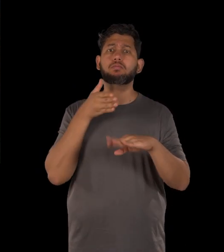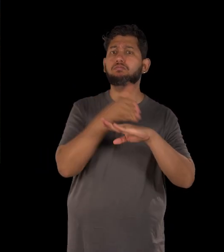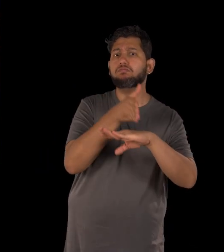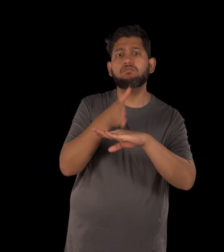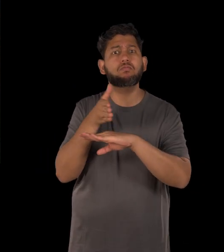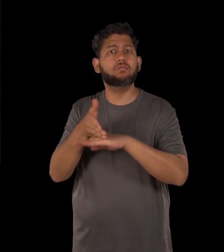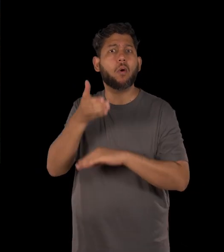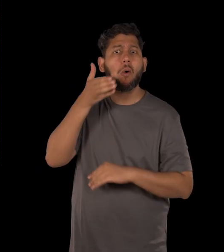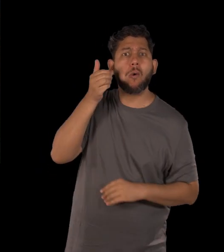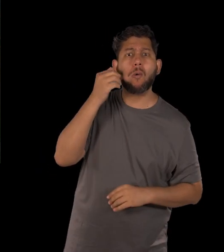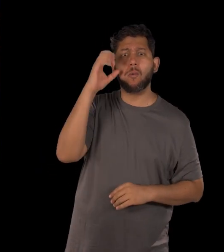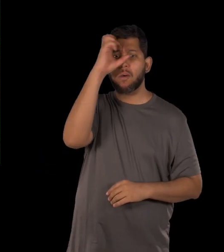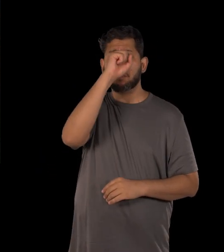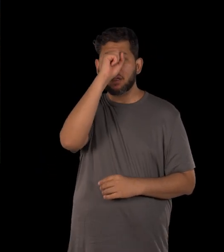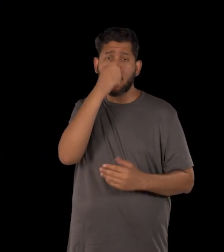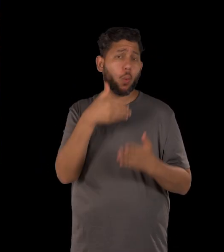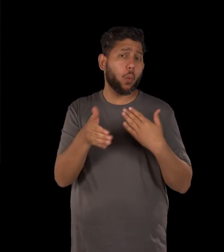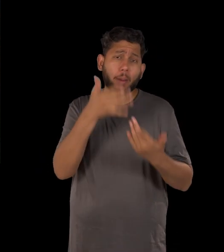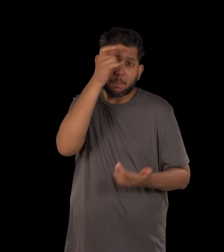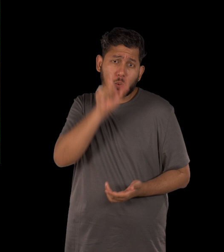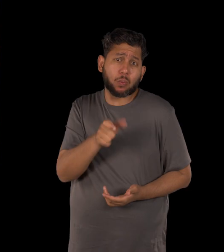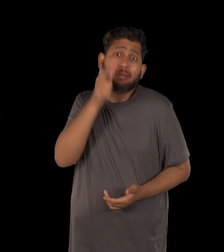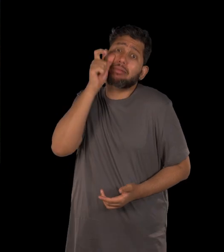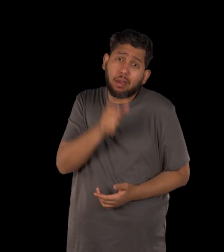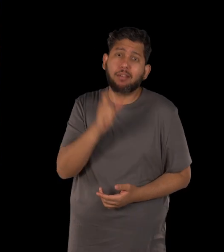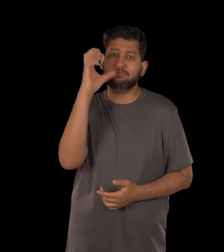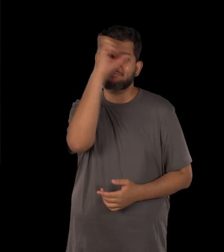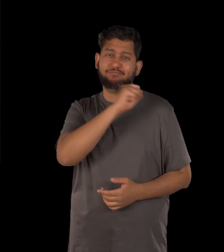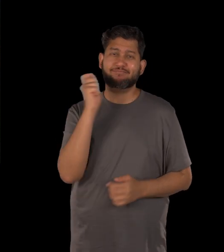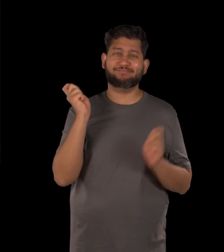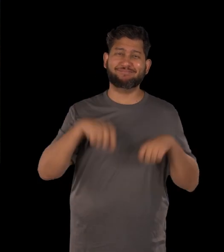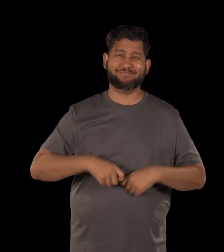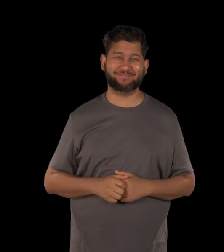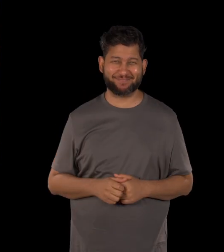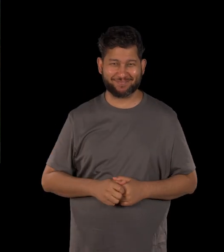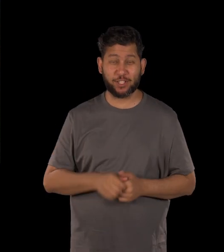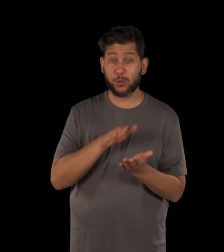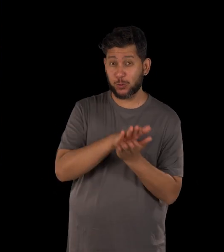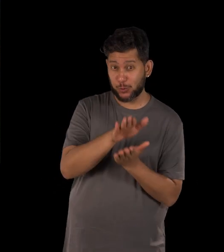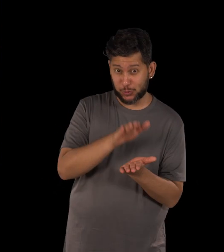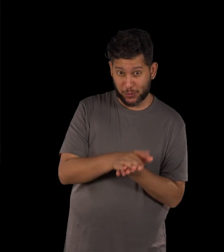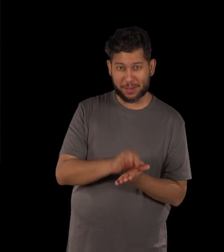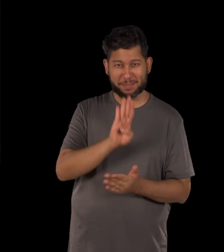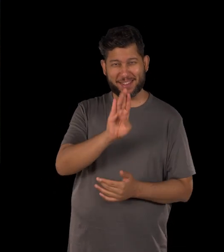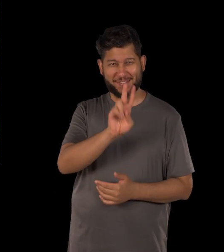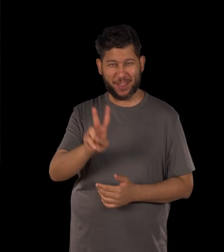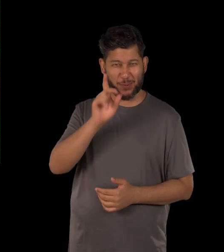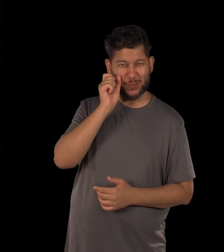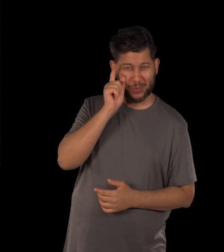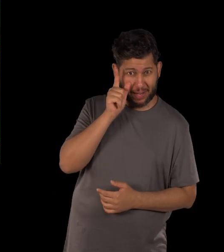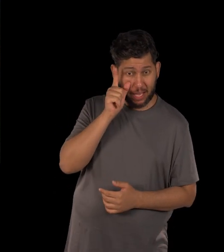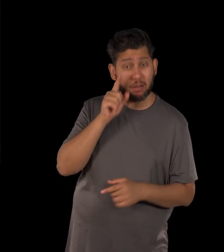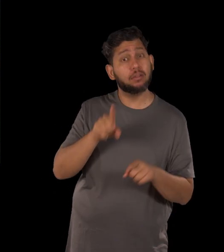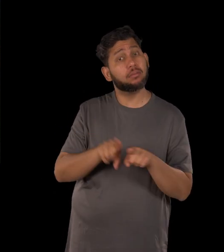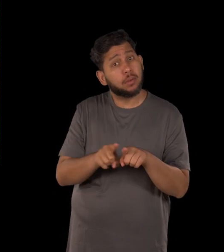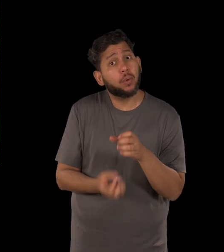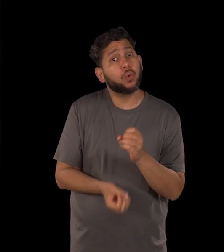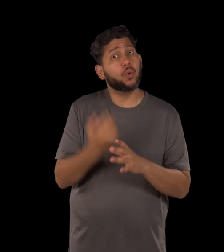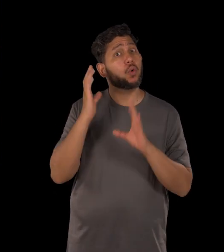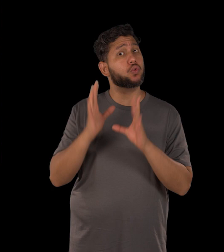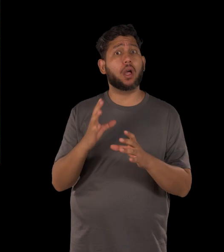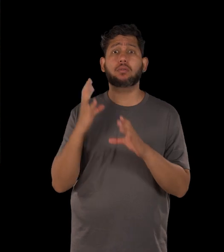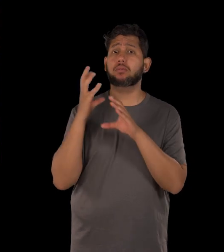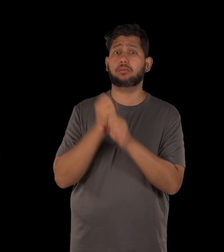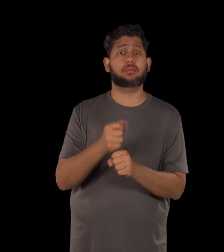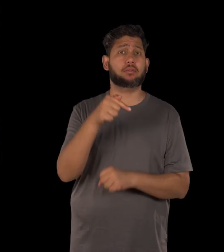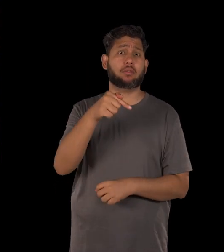a todos que se interessem pelo tema. A editora Bela Vista Cultural é editora e produtora cultural com mais de